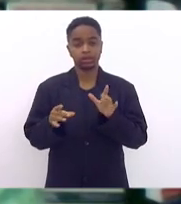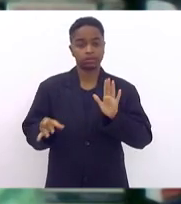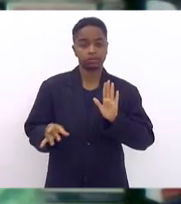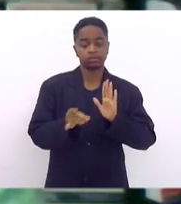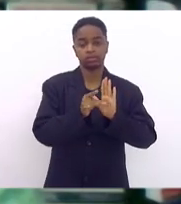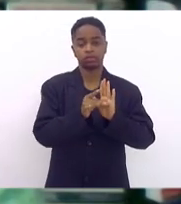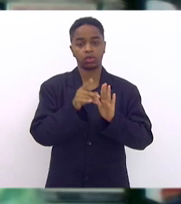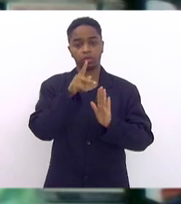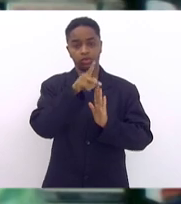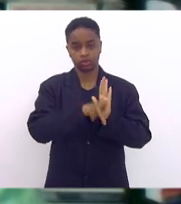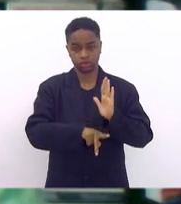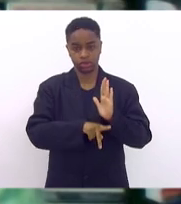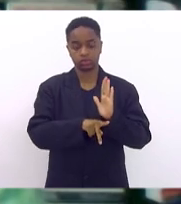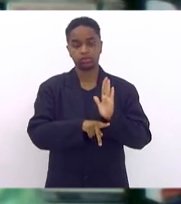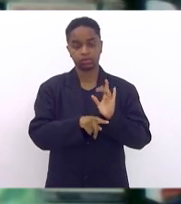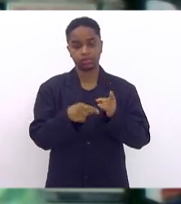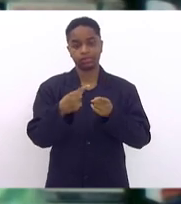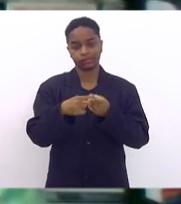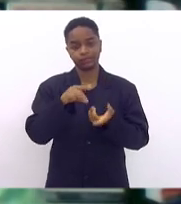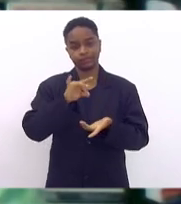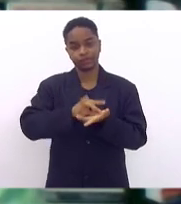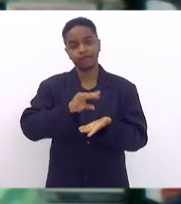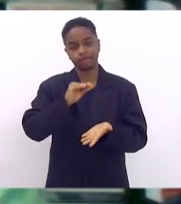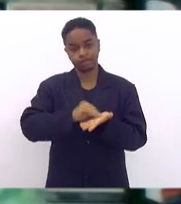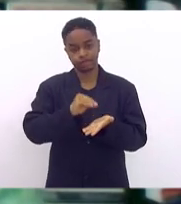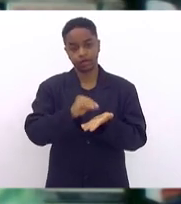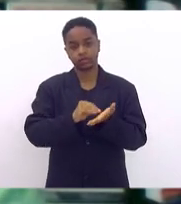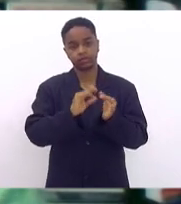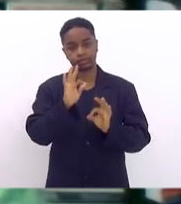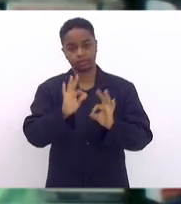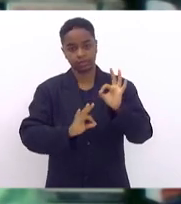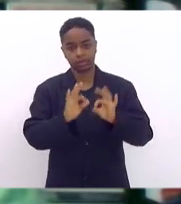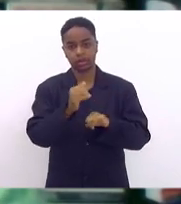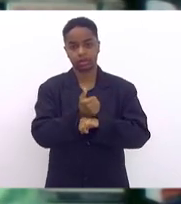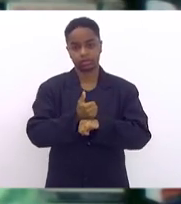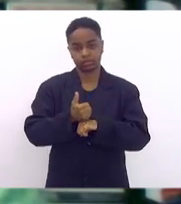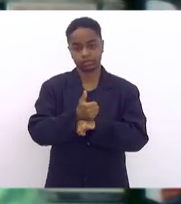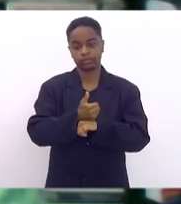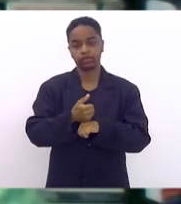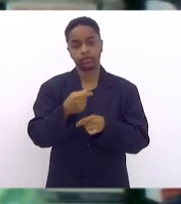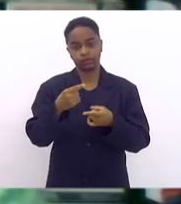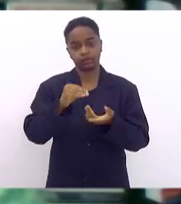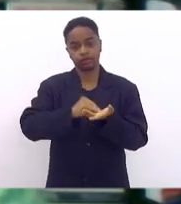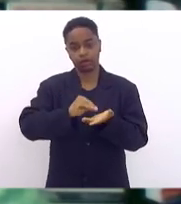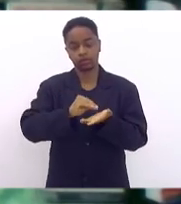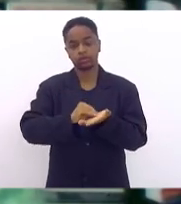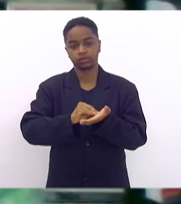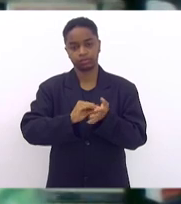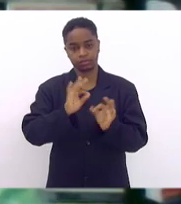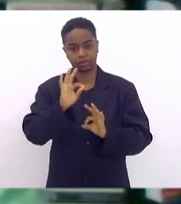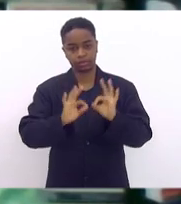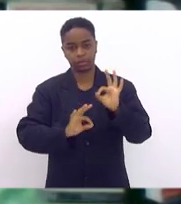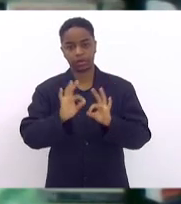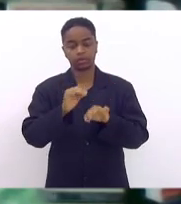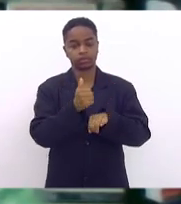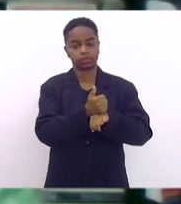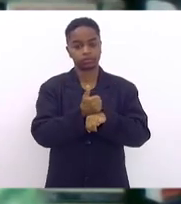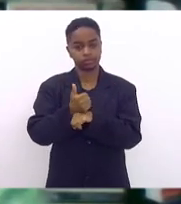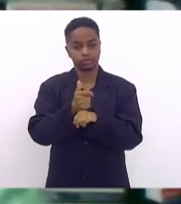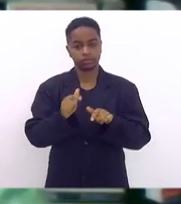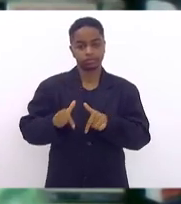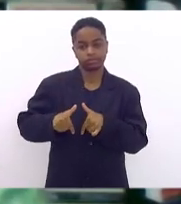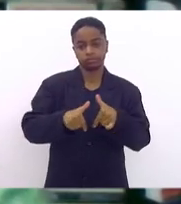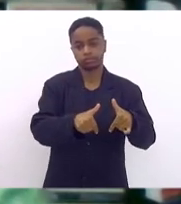escopo, tá, porque falta um preparo dos profissionais. Falta um preparo dos profissionais que estão ali no